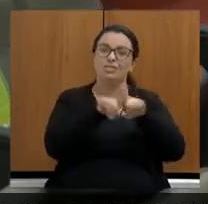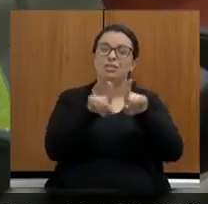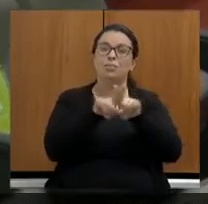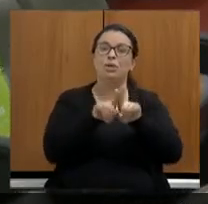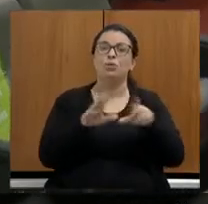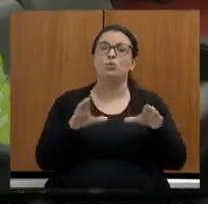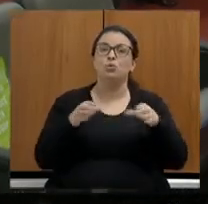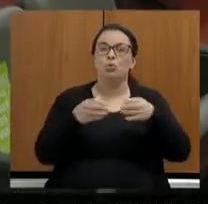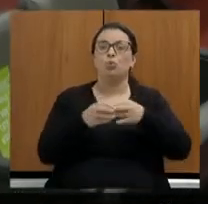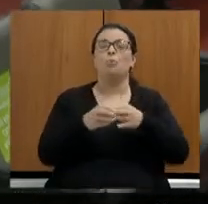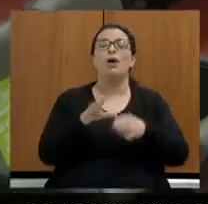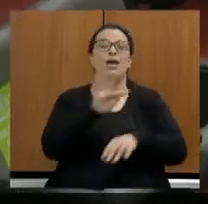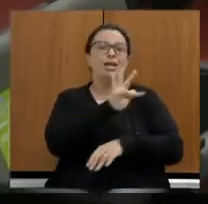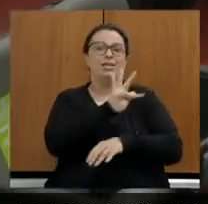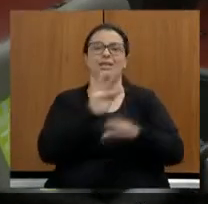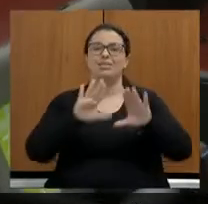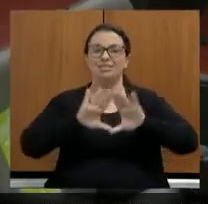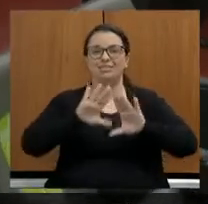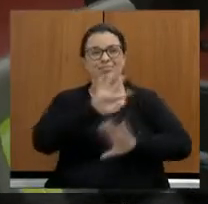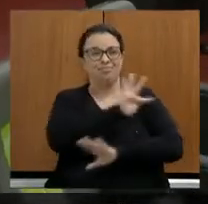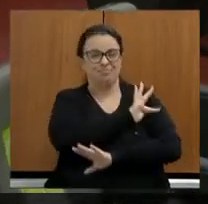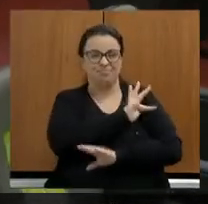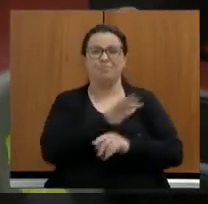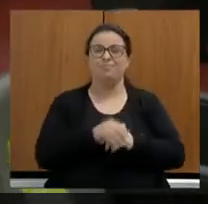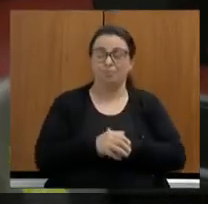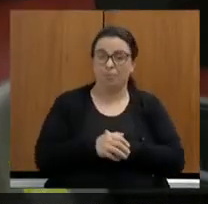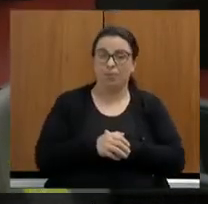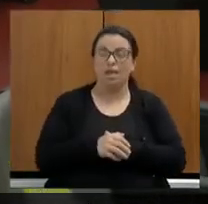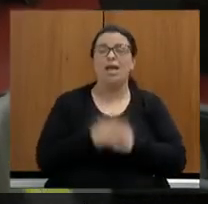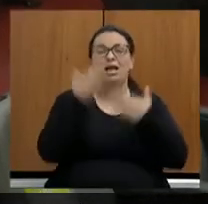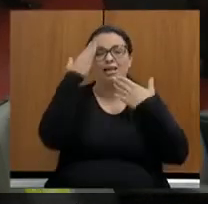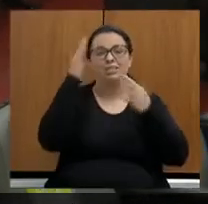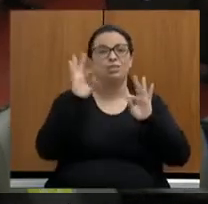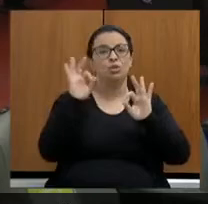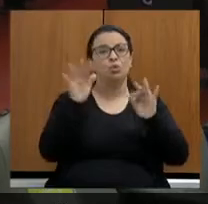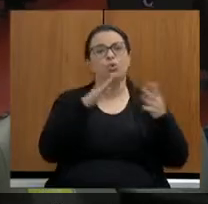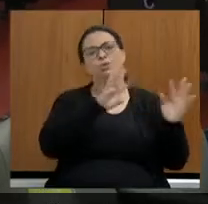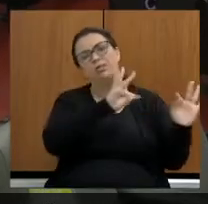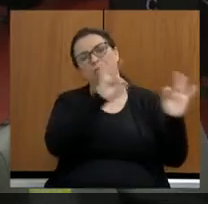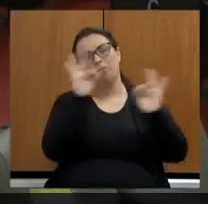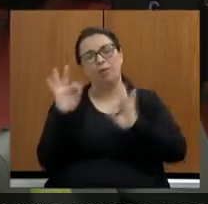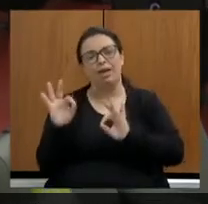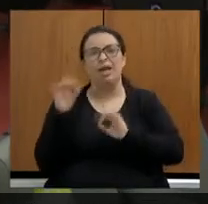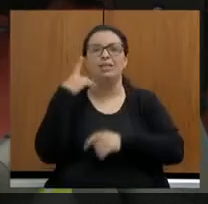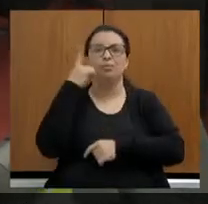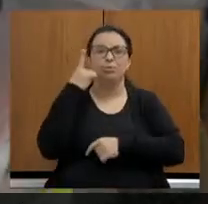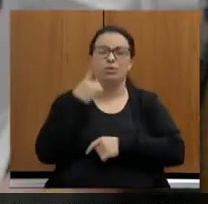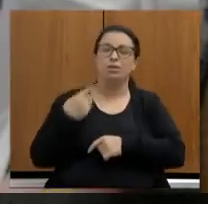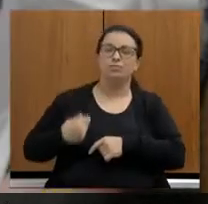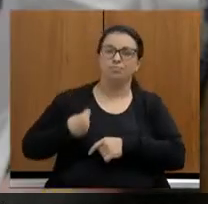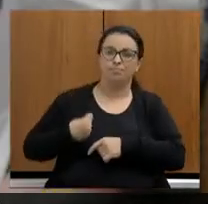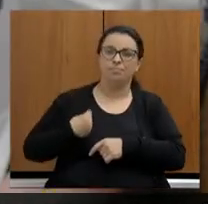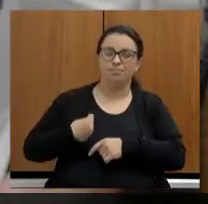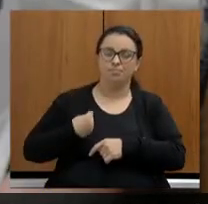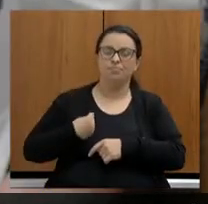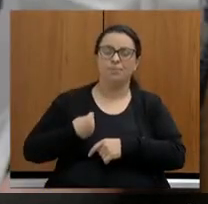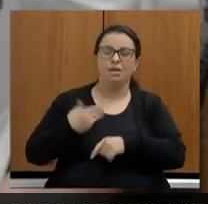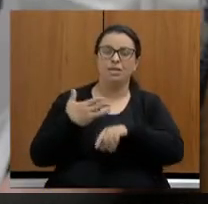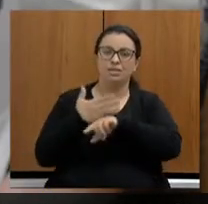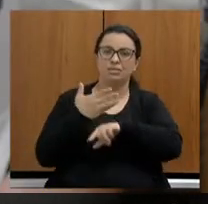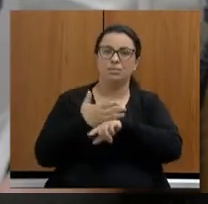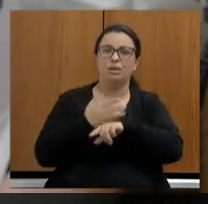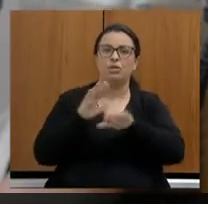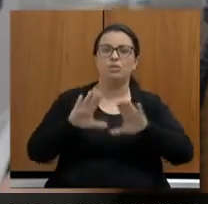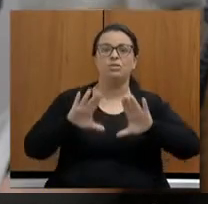Assembleia fiscaliza né agradecer a todos que nos acompanharam a todos os deputados que participaram aqui do